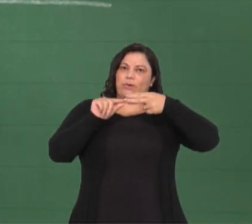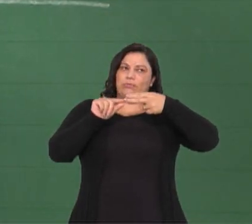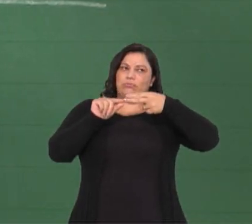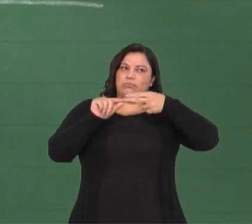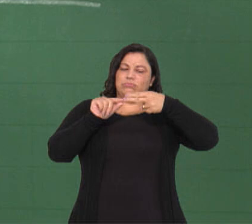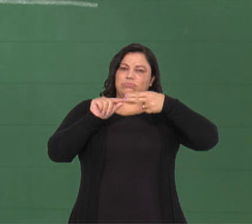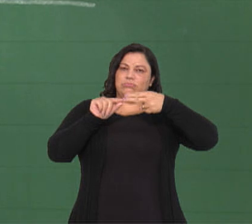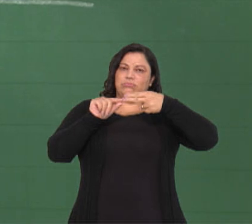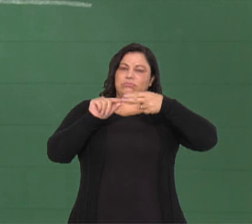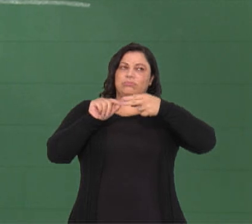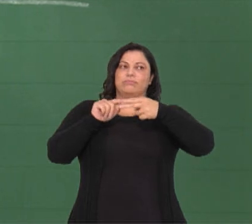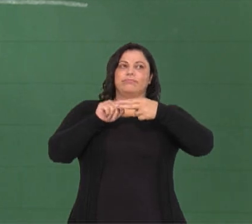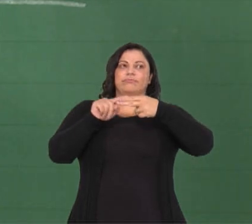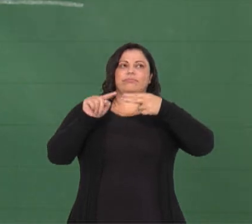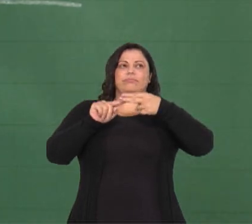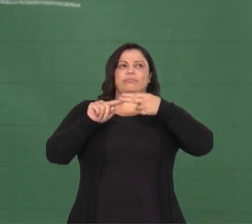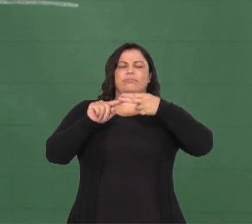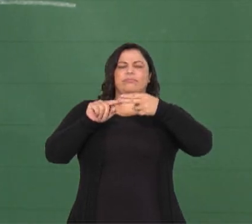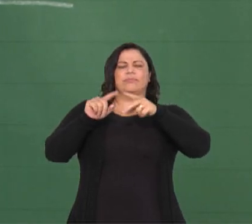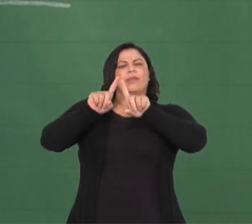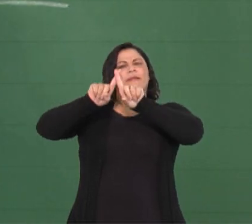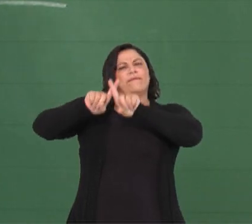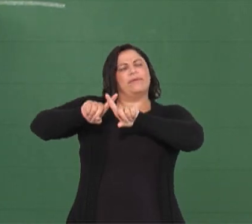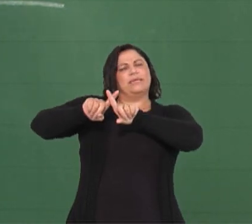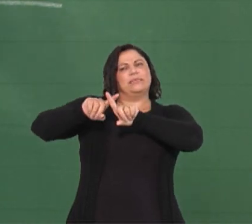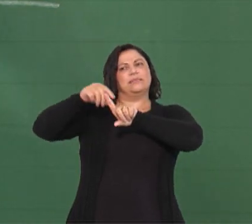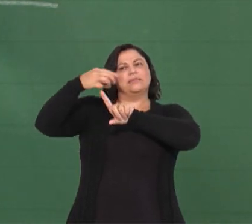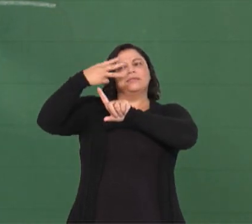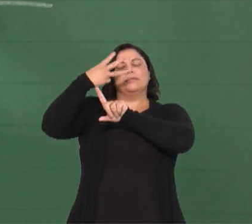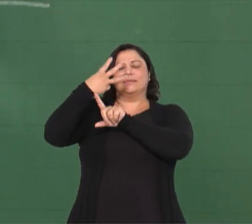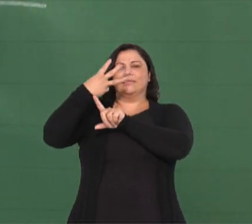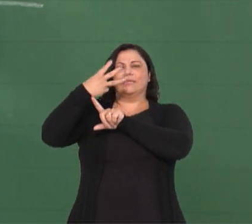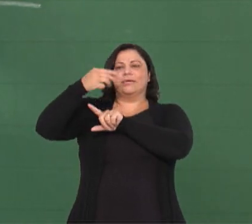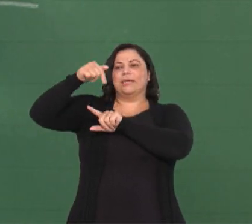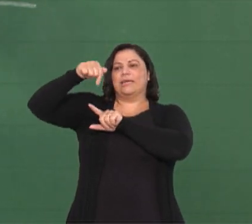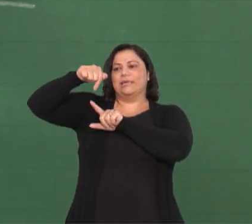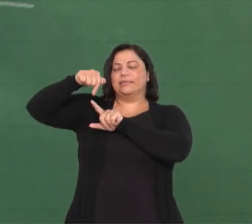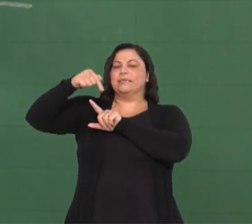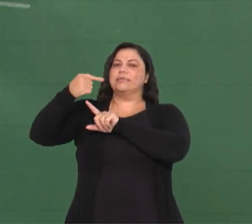vezes 3 valores Q1, fica 3Q1